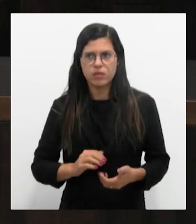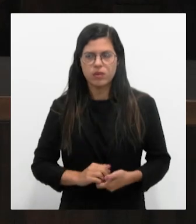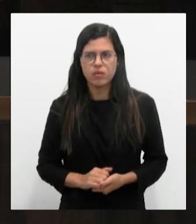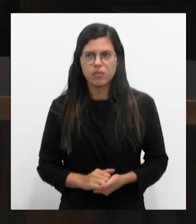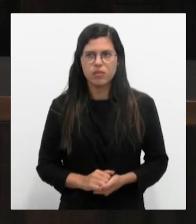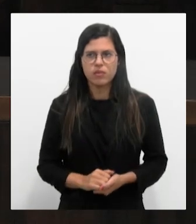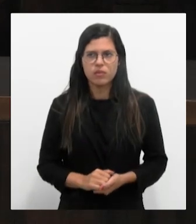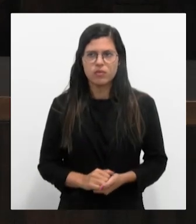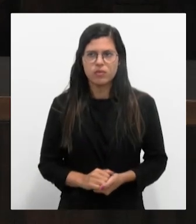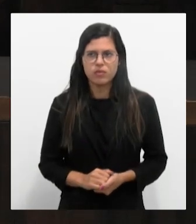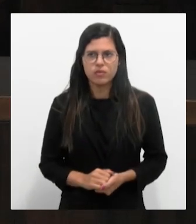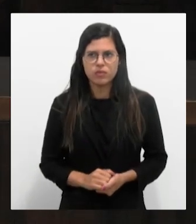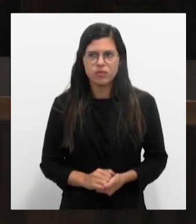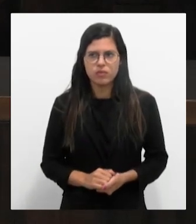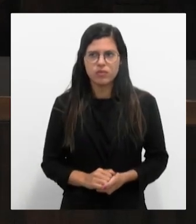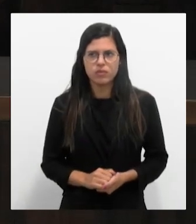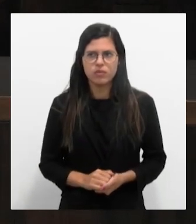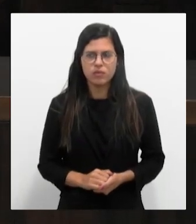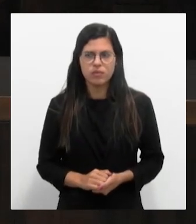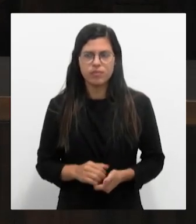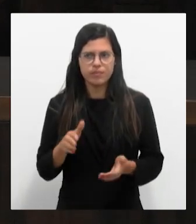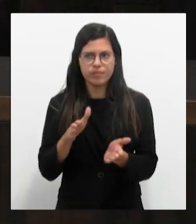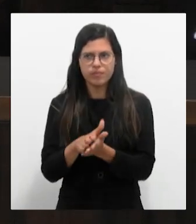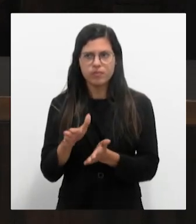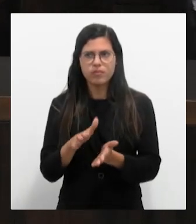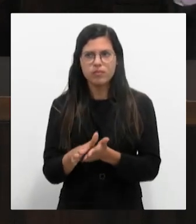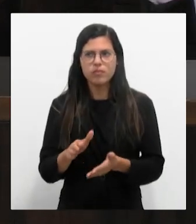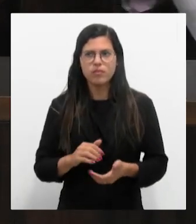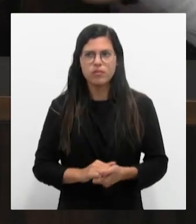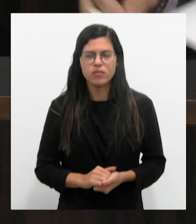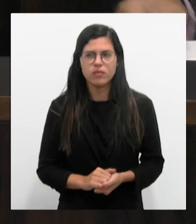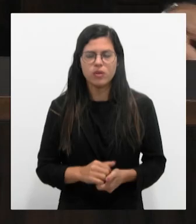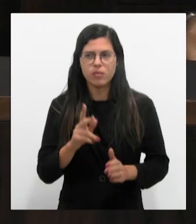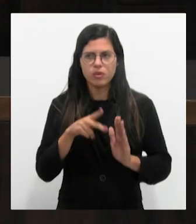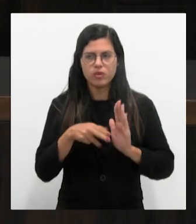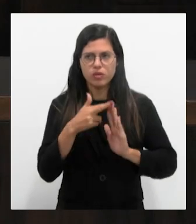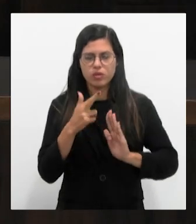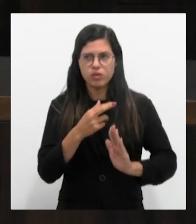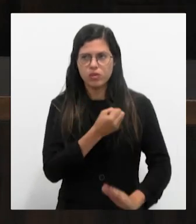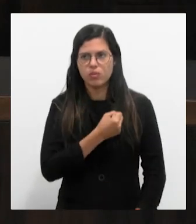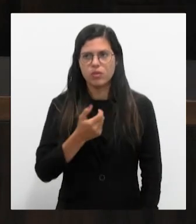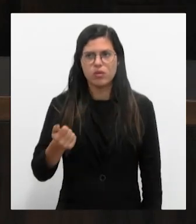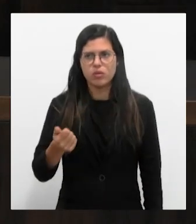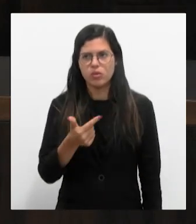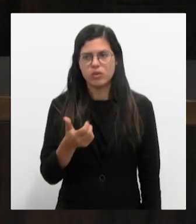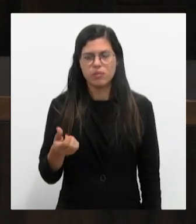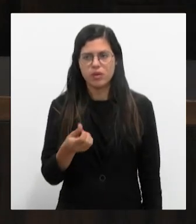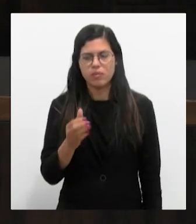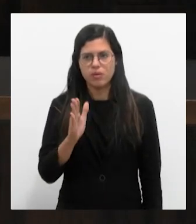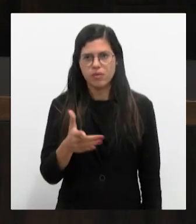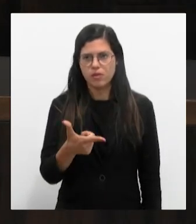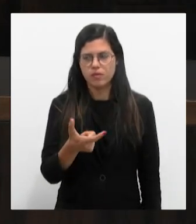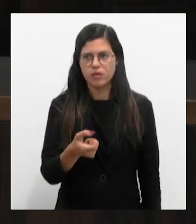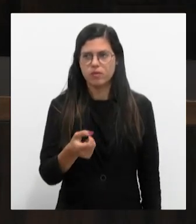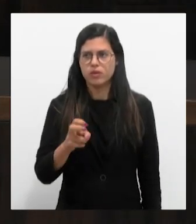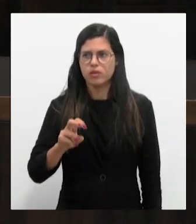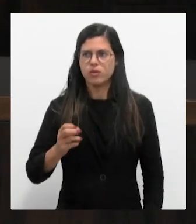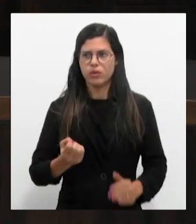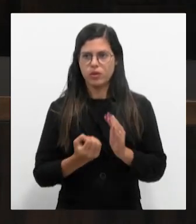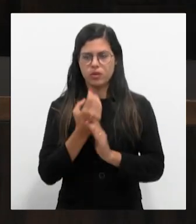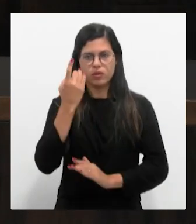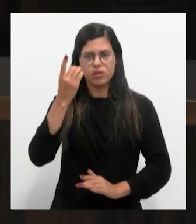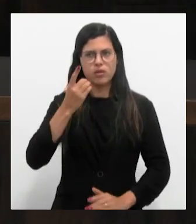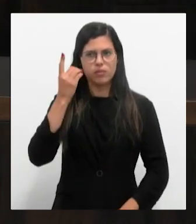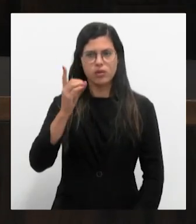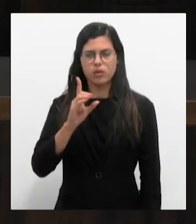estão. Aprovado. Vai à promulgação. Projeto de resolução número 1266 de 2025, de autoria do